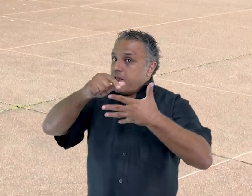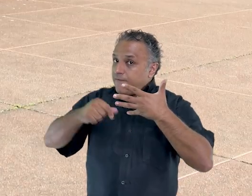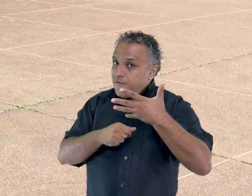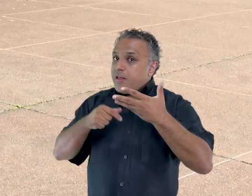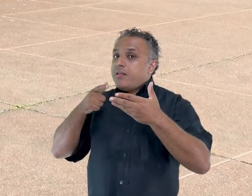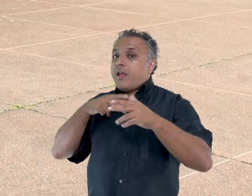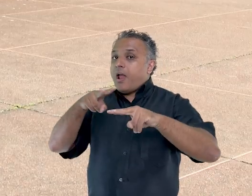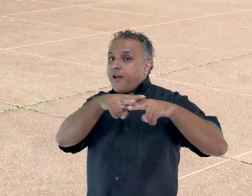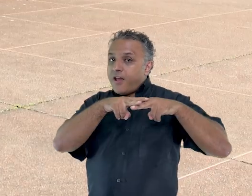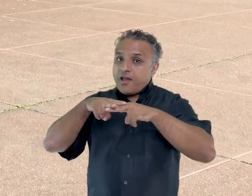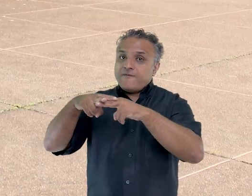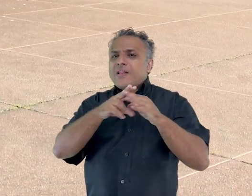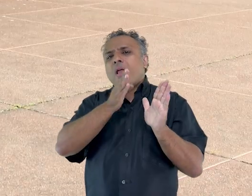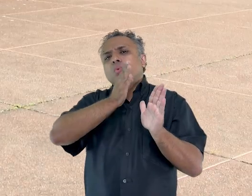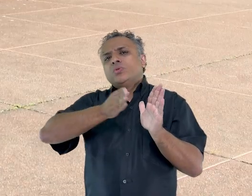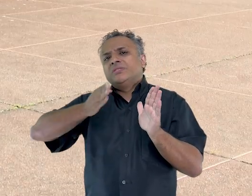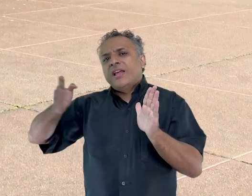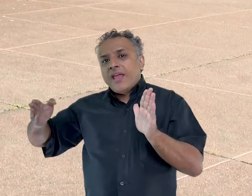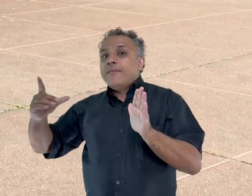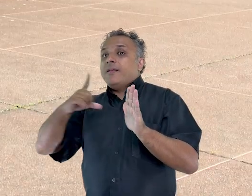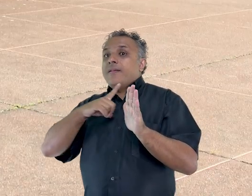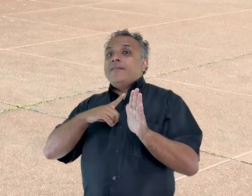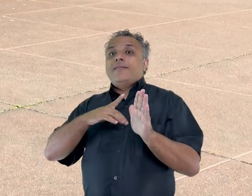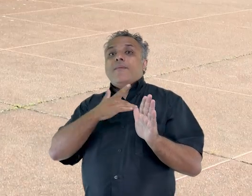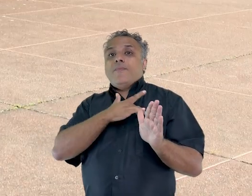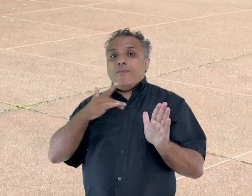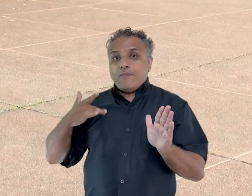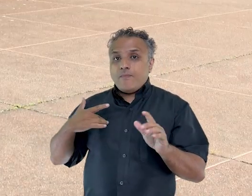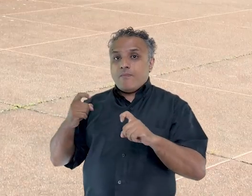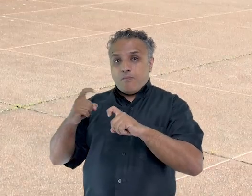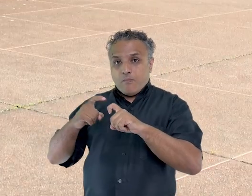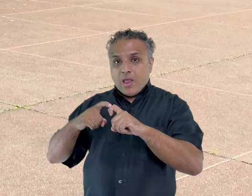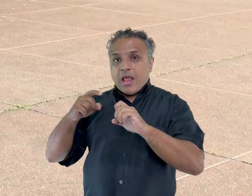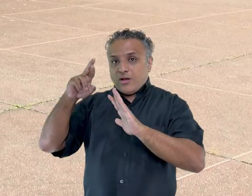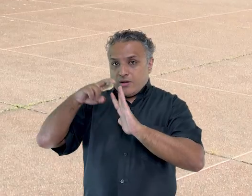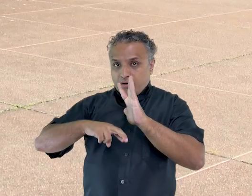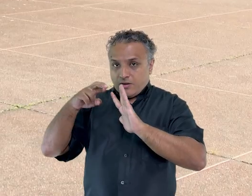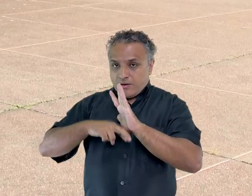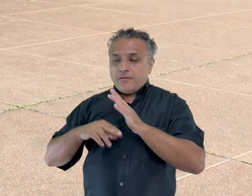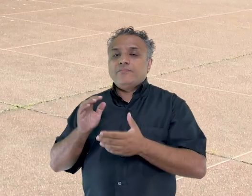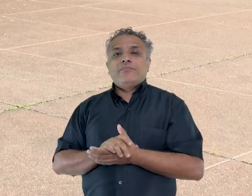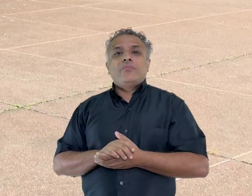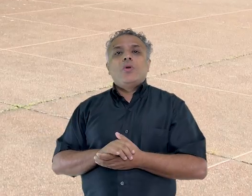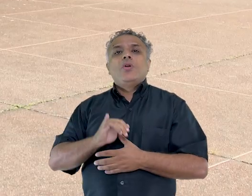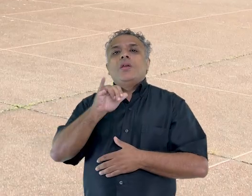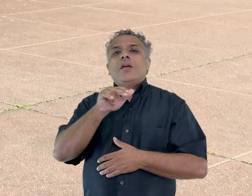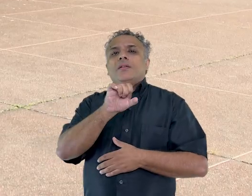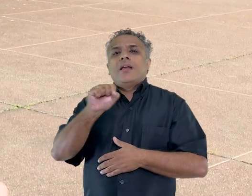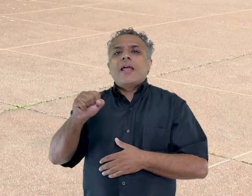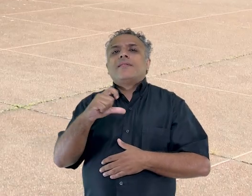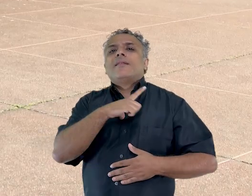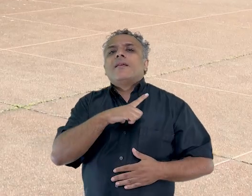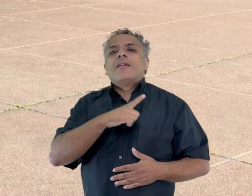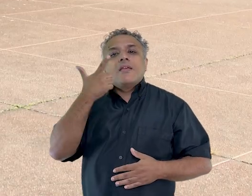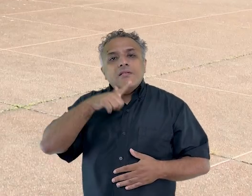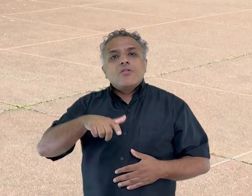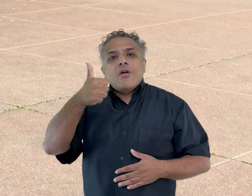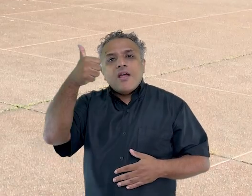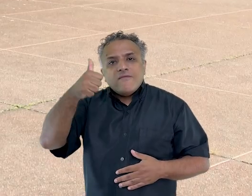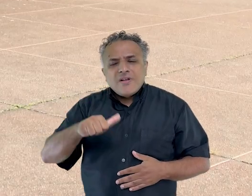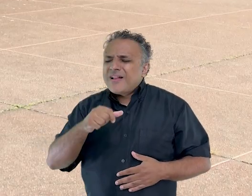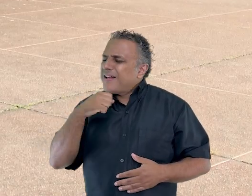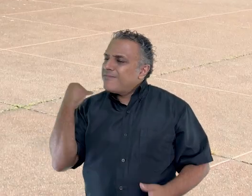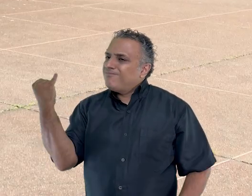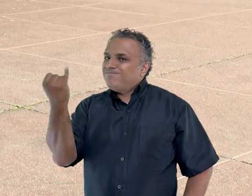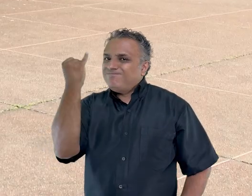sujeitos à revisão periódica, mediante exame médico pericial. O INSS também argumentou que a reavaliação é